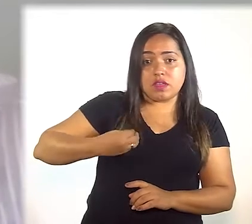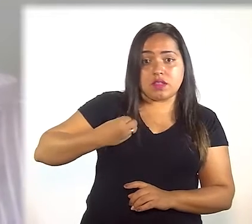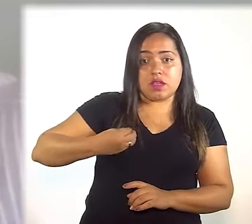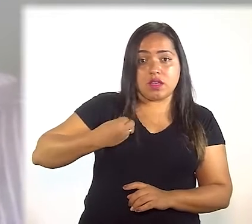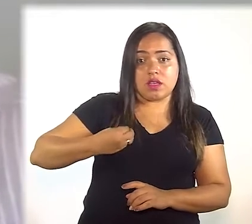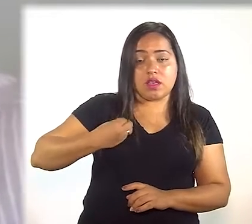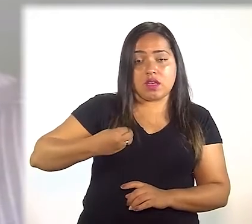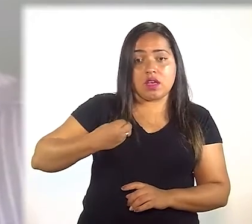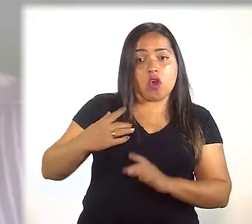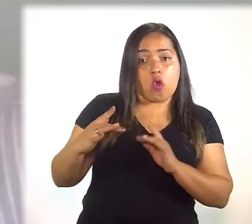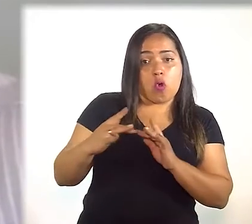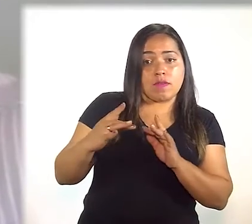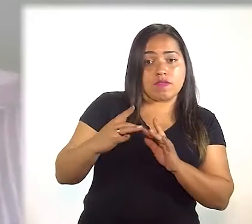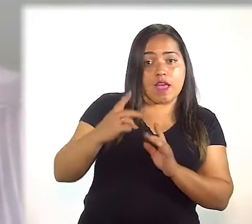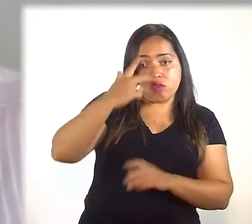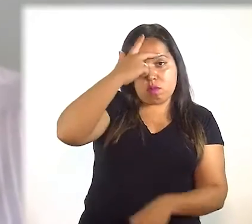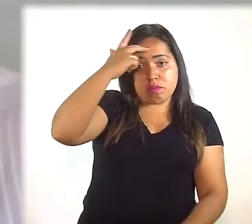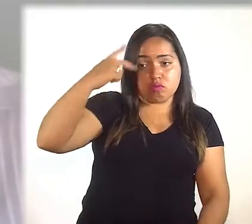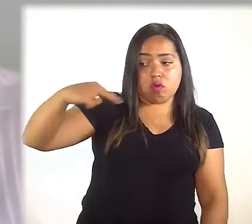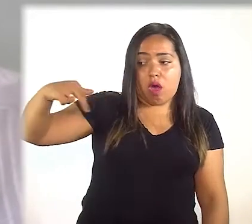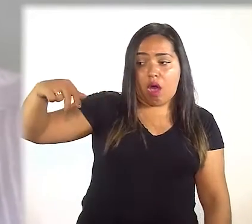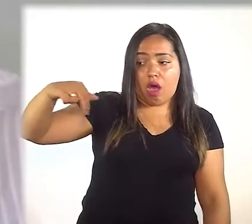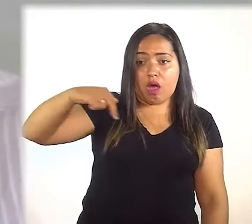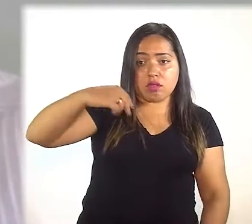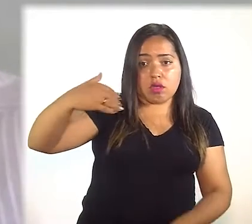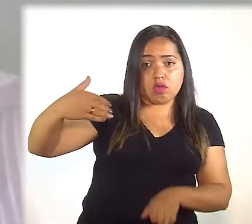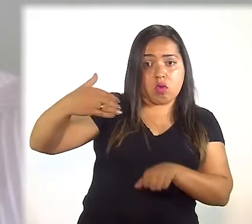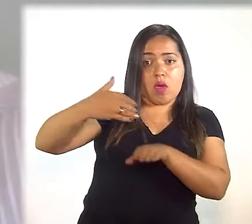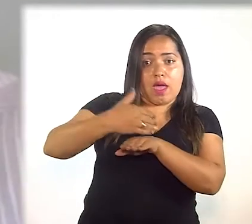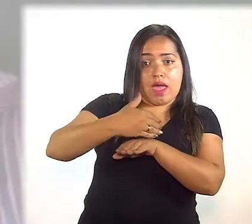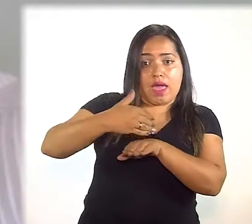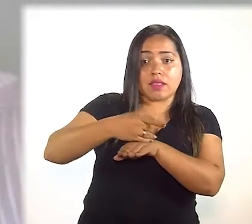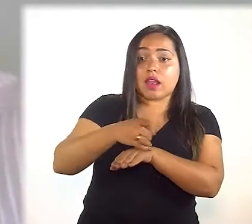um atendimento presencial, vamos dizer assim,